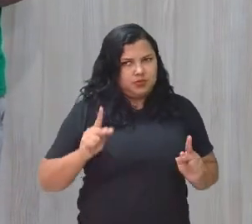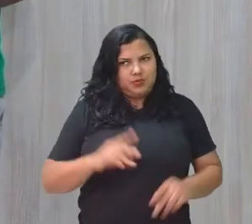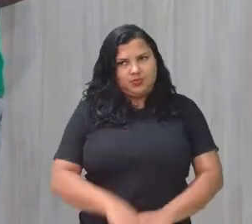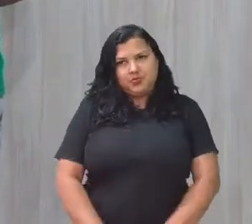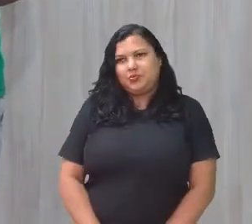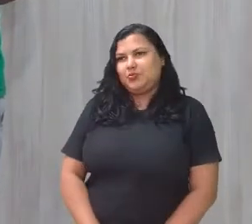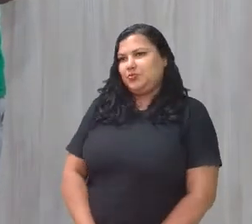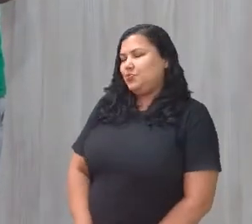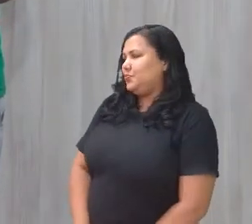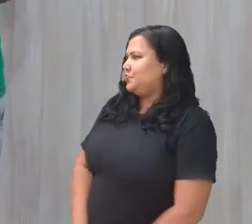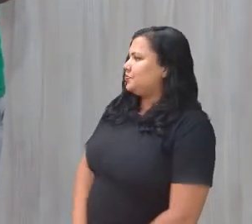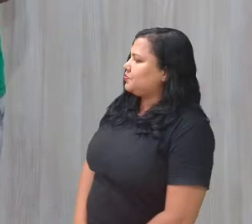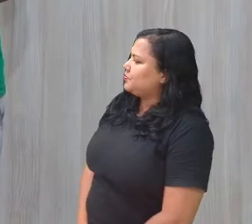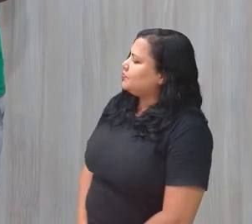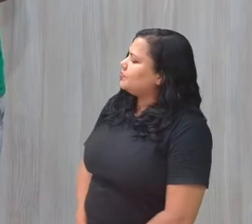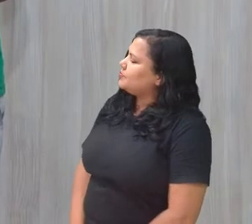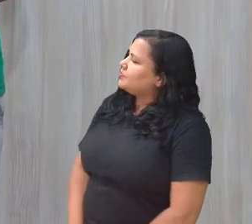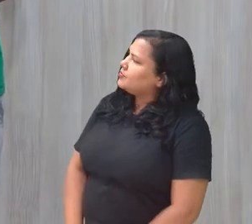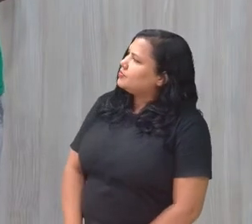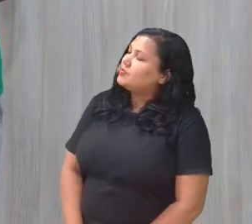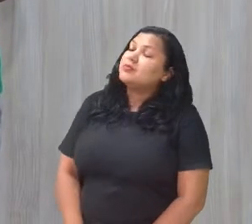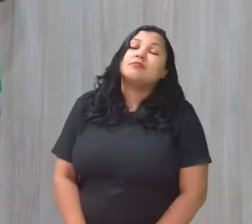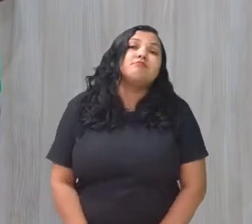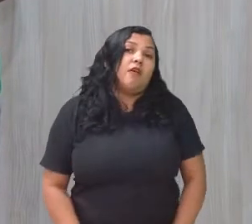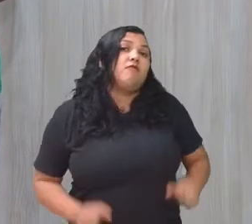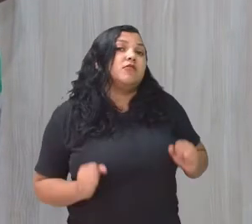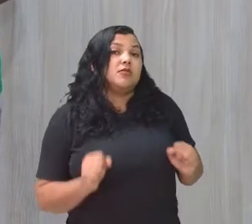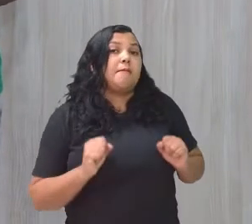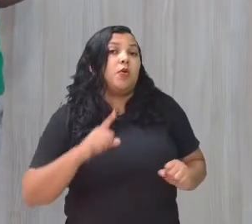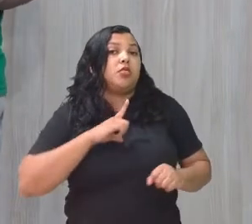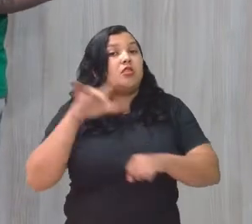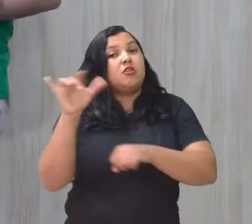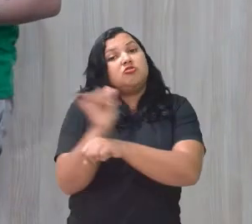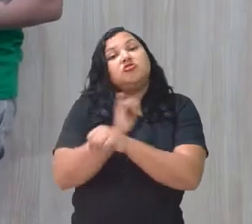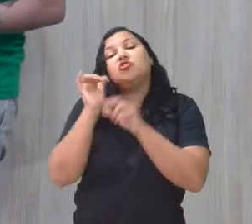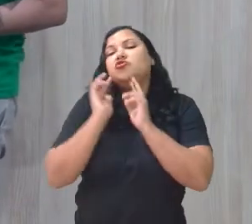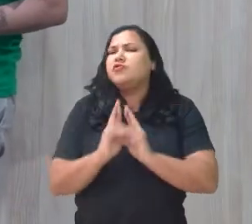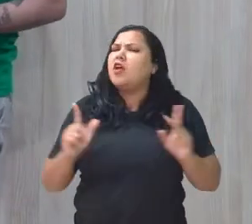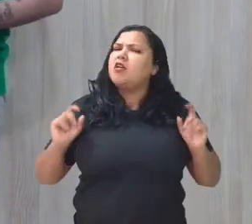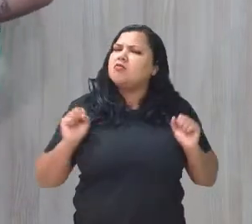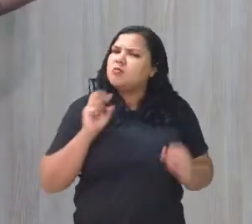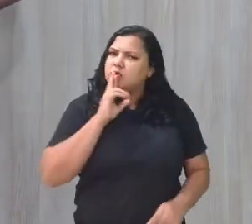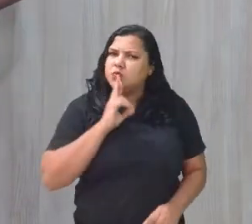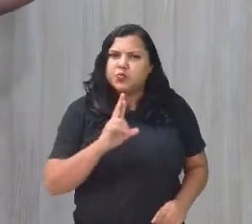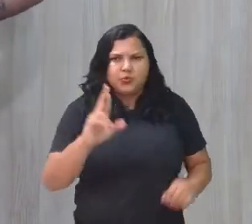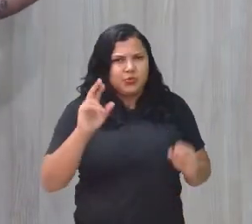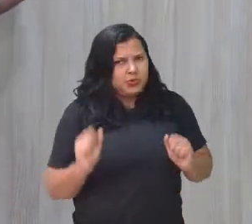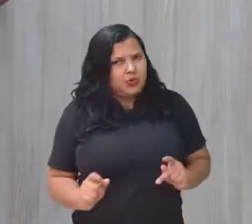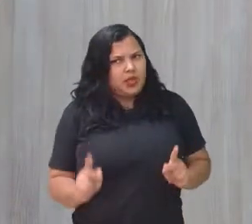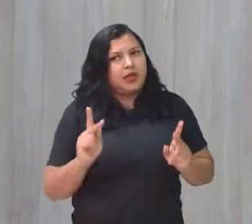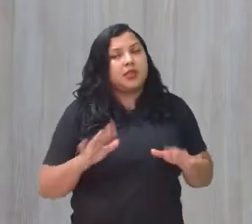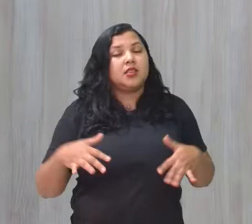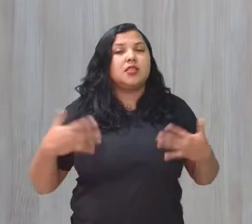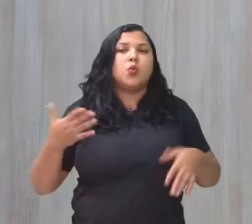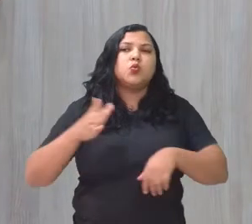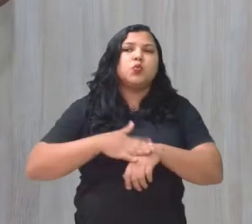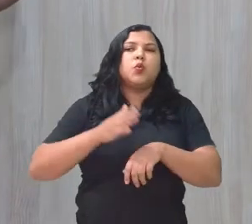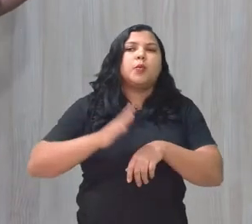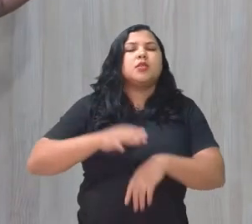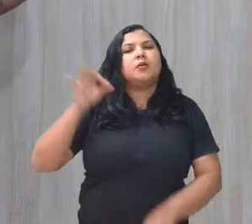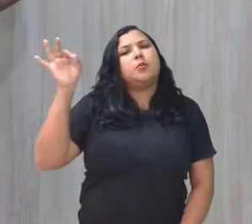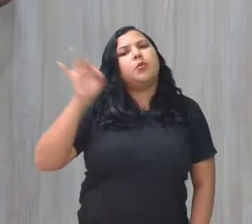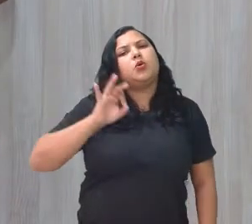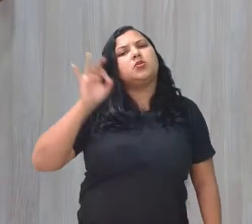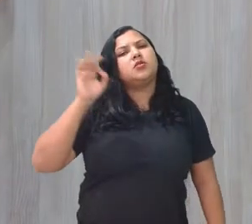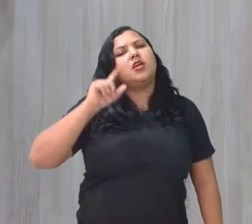tá bom? Mas você pode fazer de outras formas também, ok? Então veja, quando a gente fala aqui de que